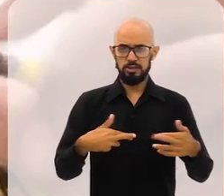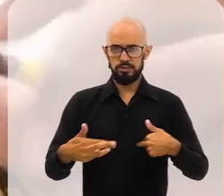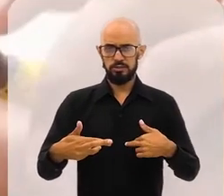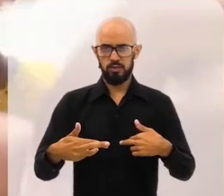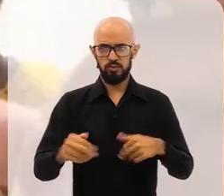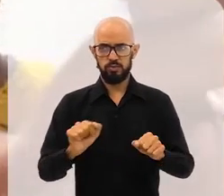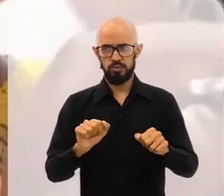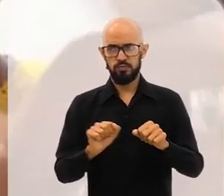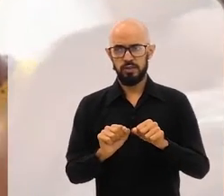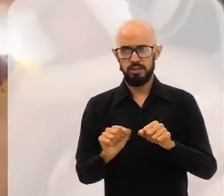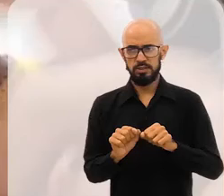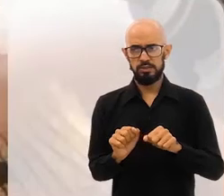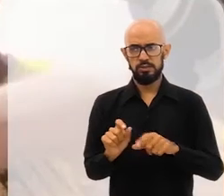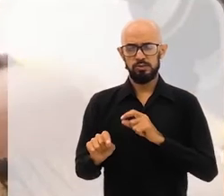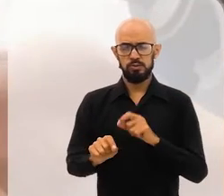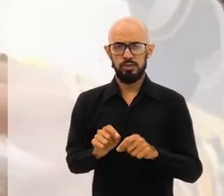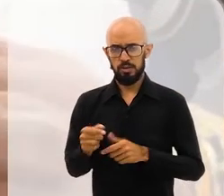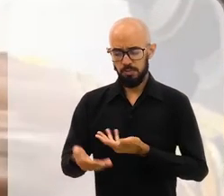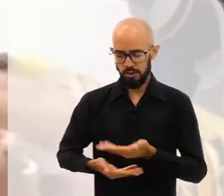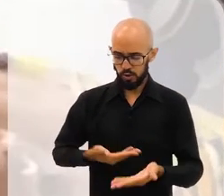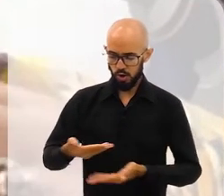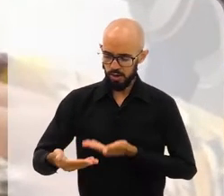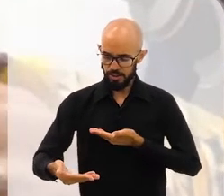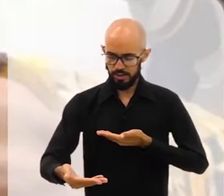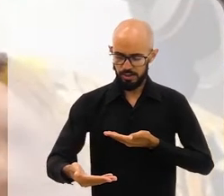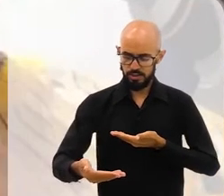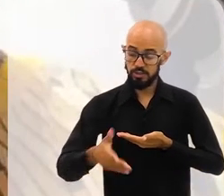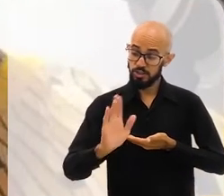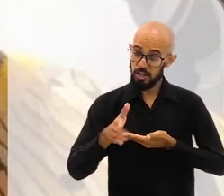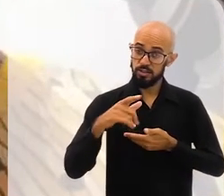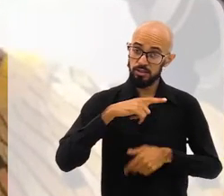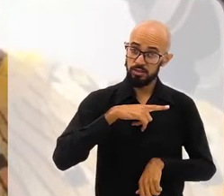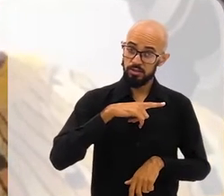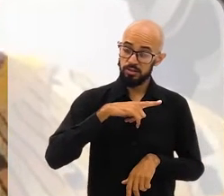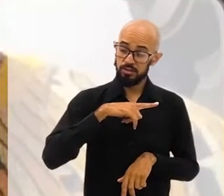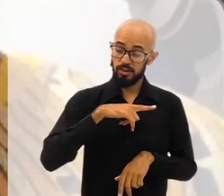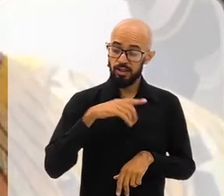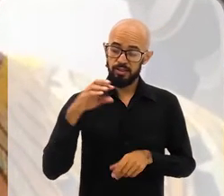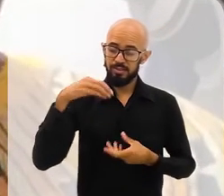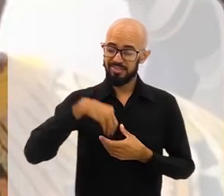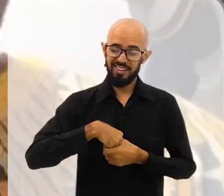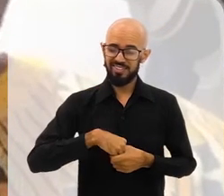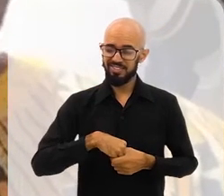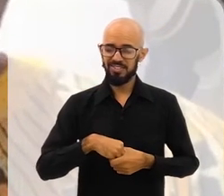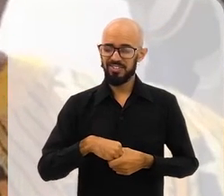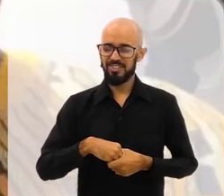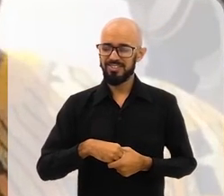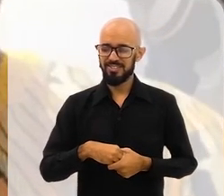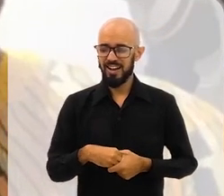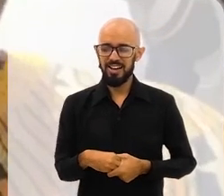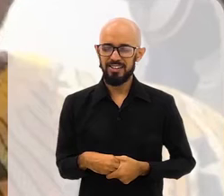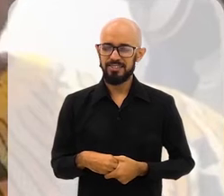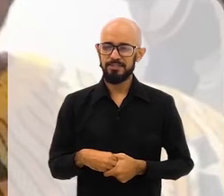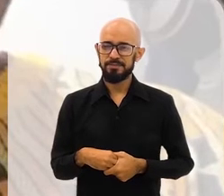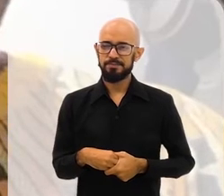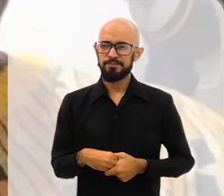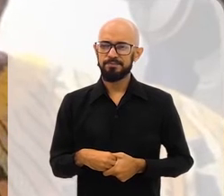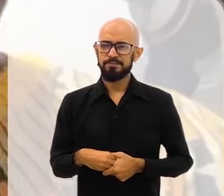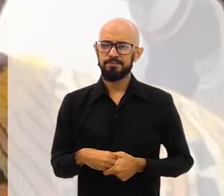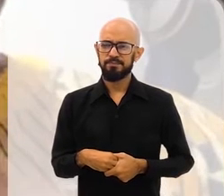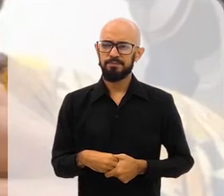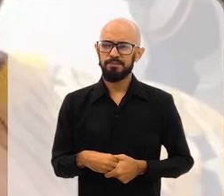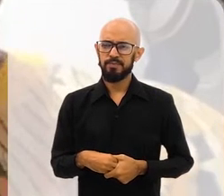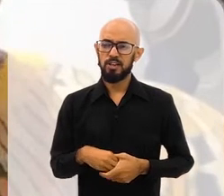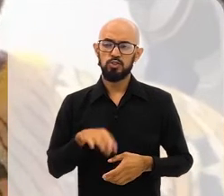relação essa essa troca ela já sabe untada exemplo está chipada de